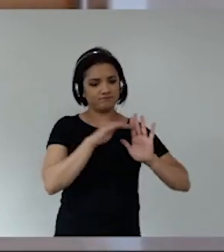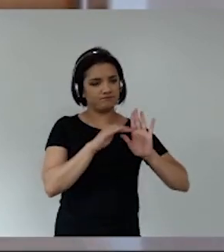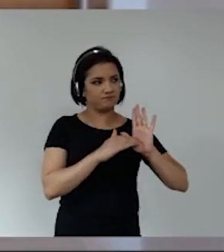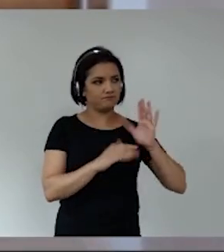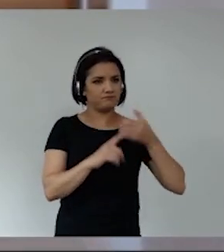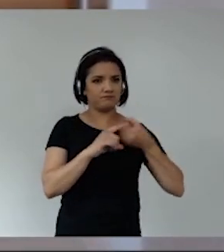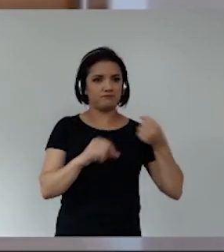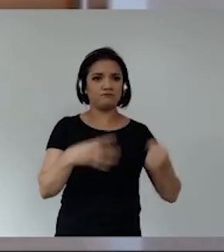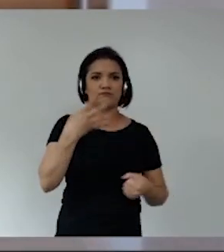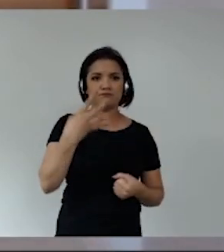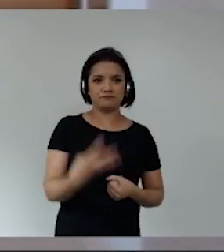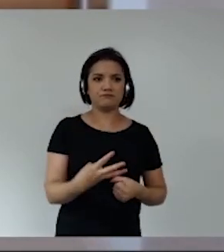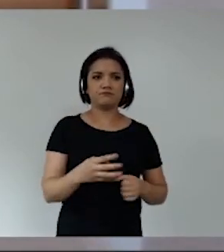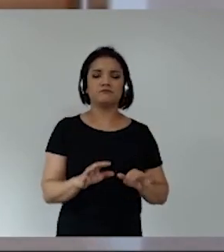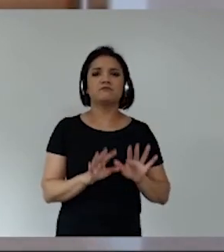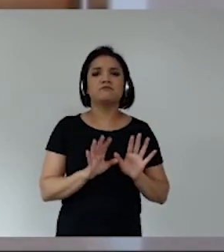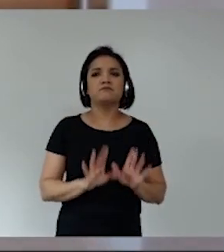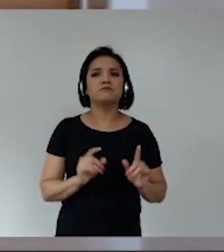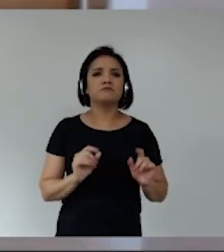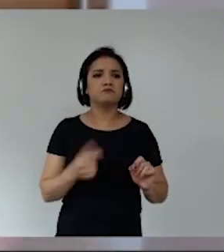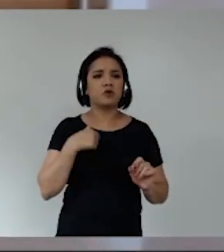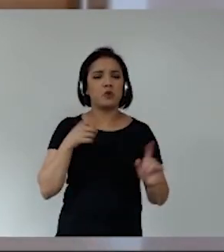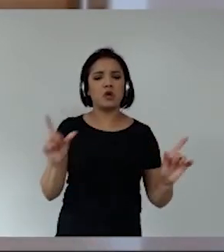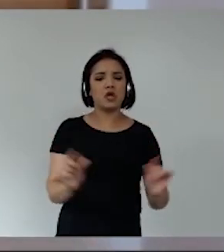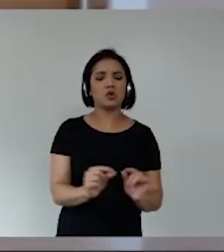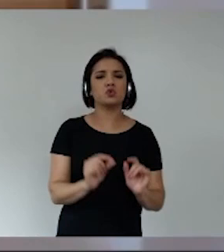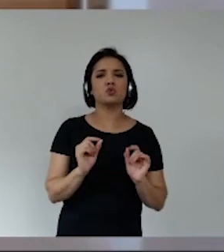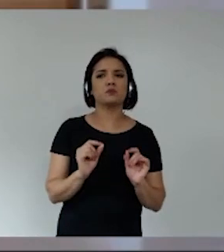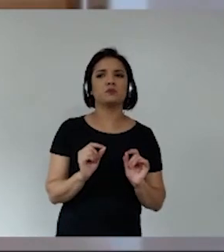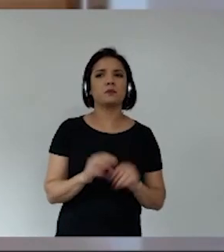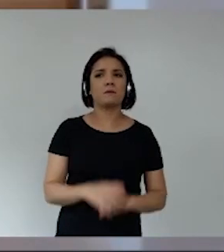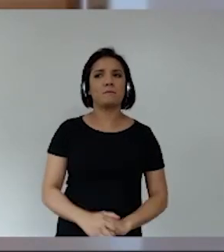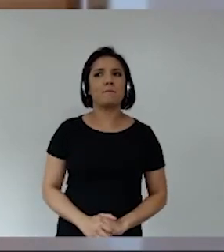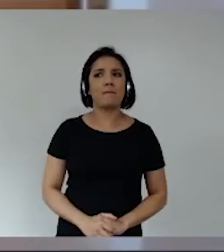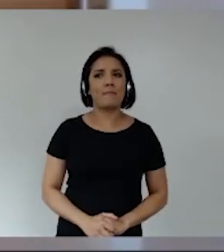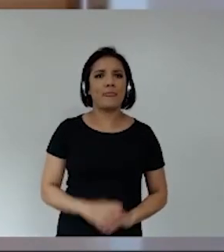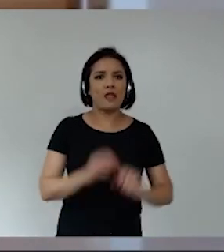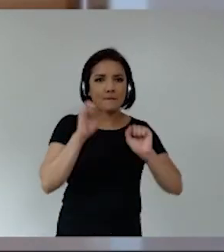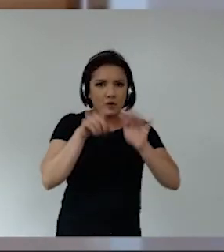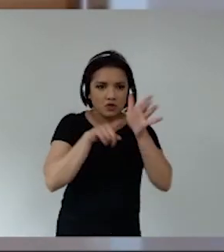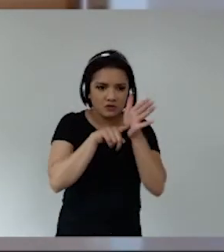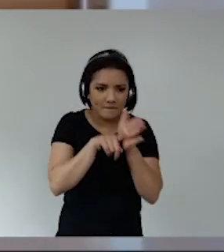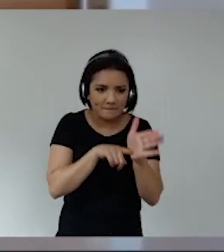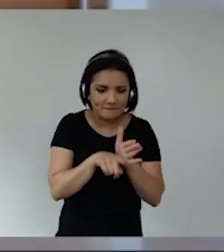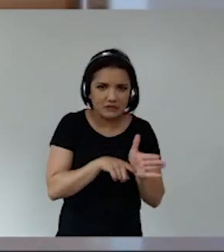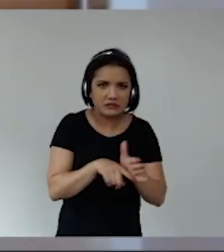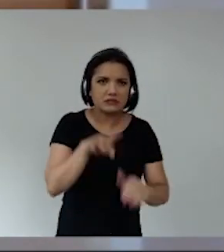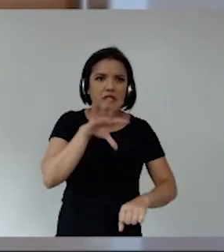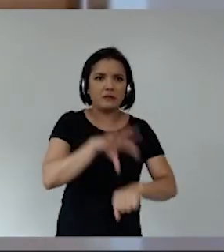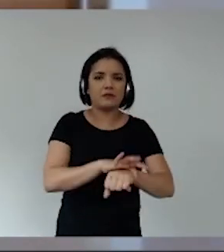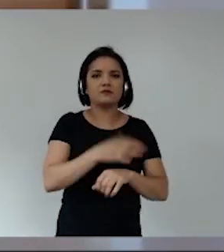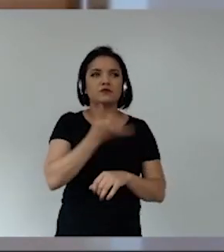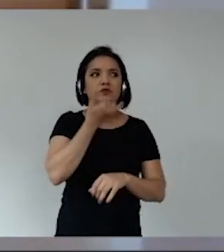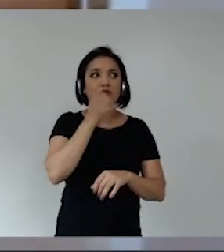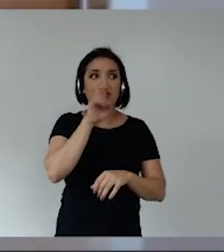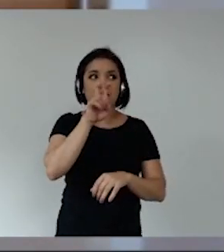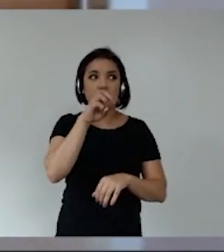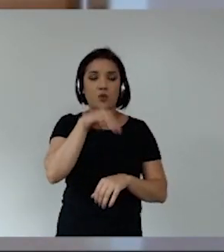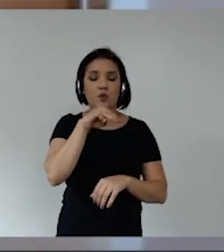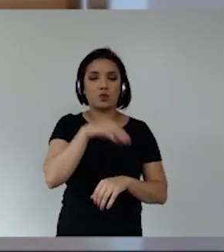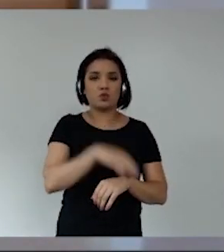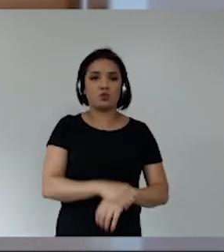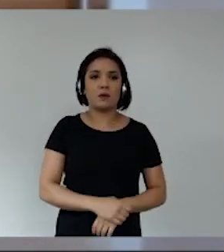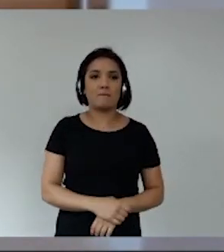4º, mas o que eu posso resumir aqui para vocês é o seguinte: ele pode pesquisar bens, ele pode citar, ele pode... 5